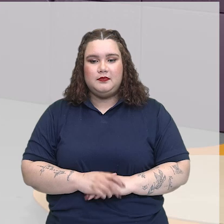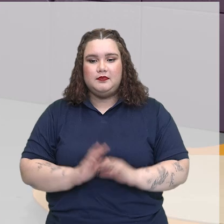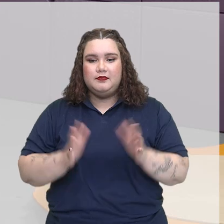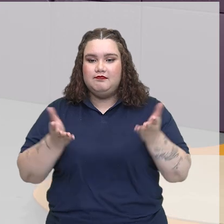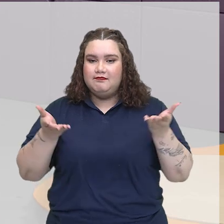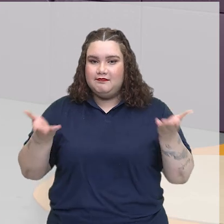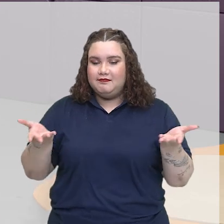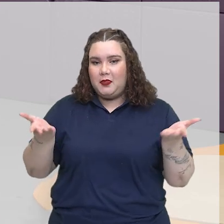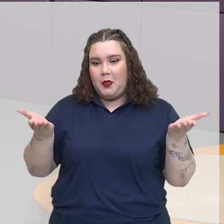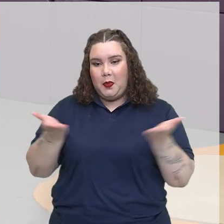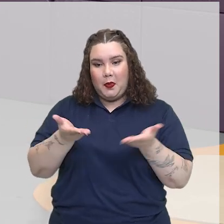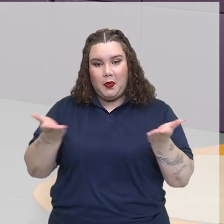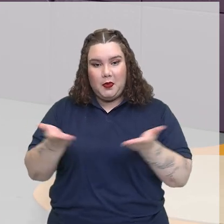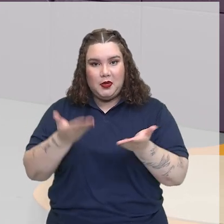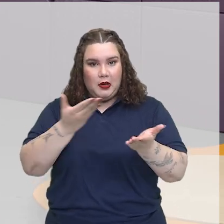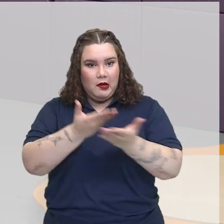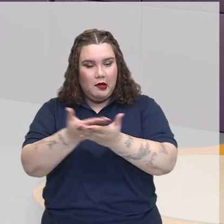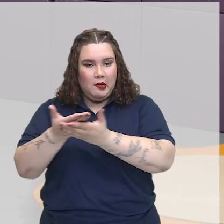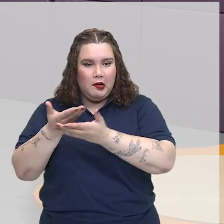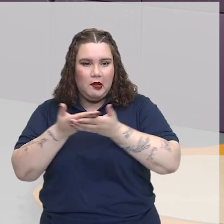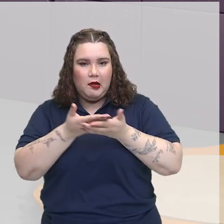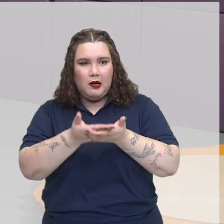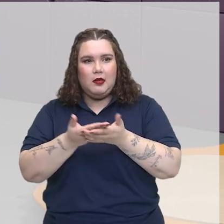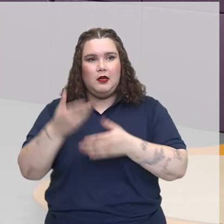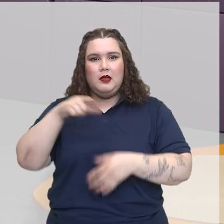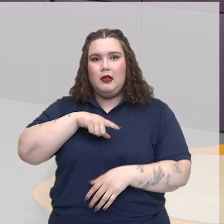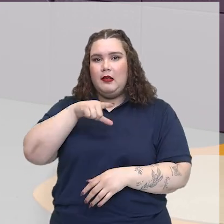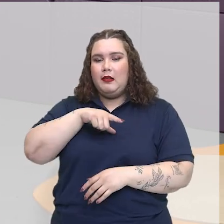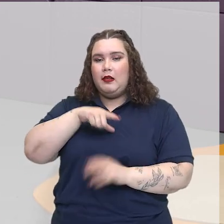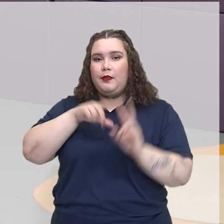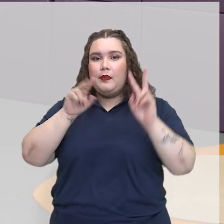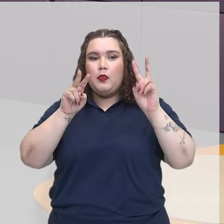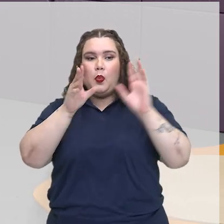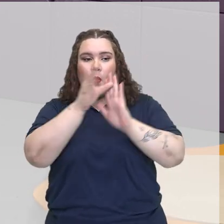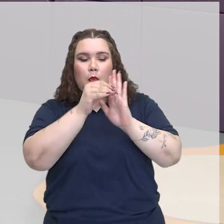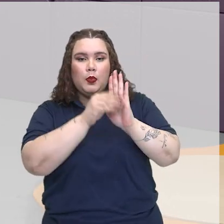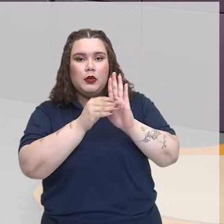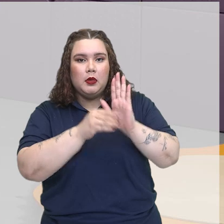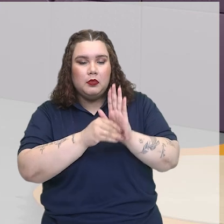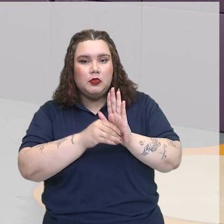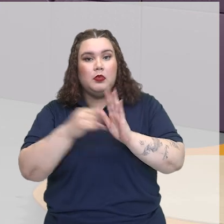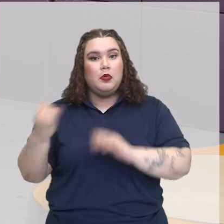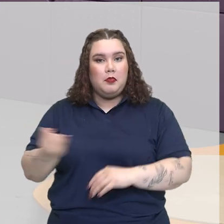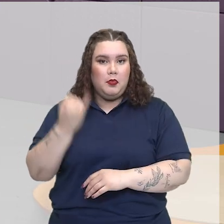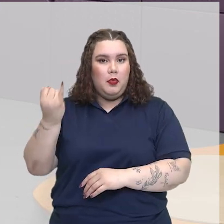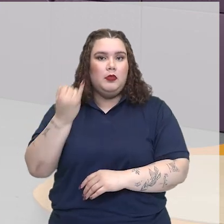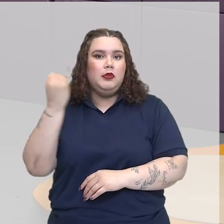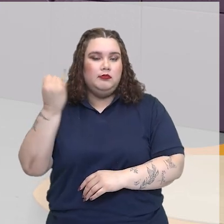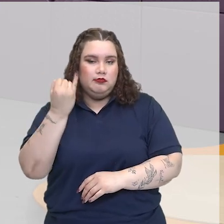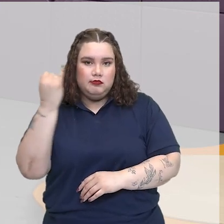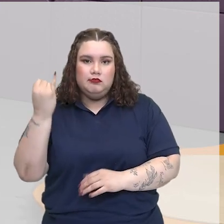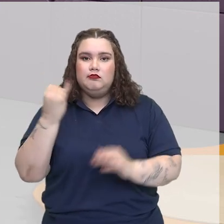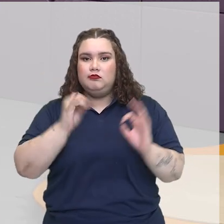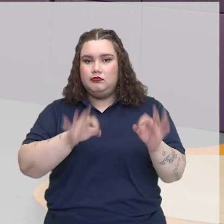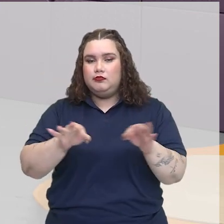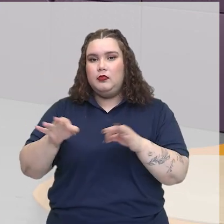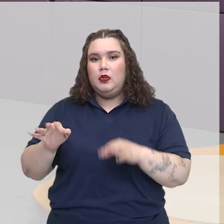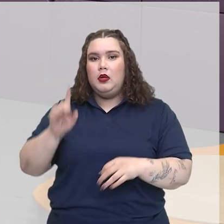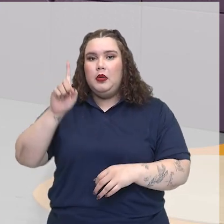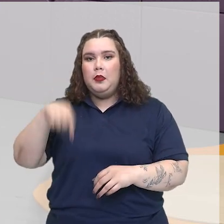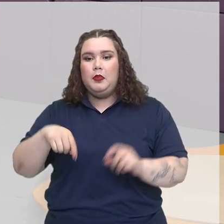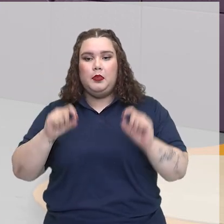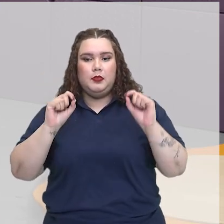E olha só, a nossa aula irá tratar de uma temática extremamente importante, que